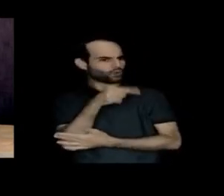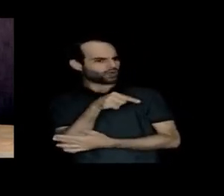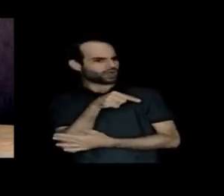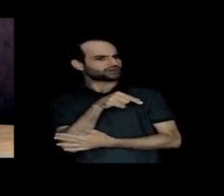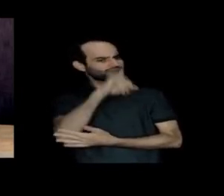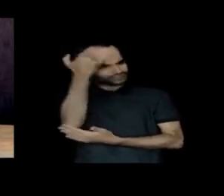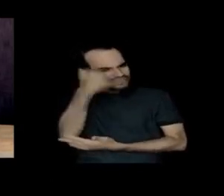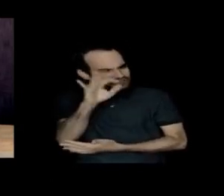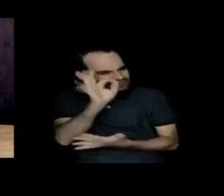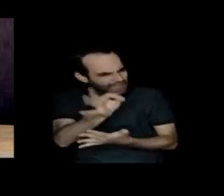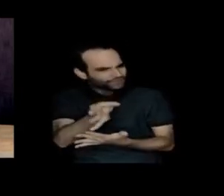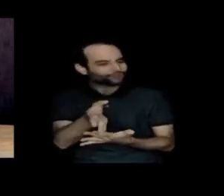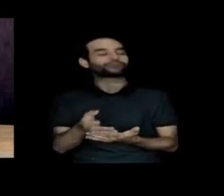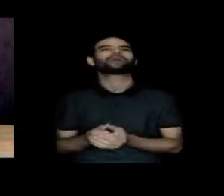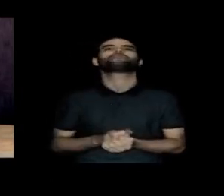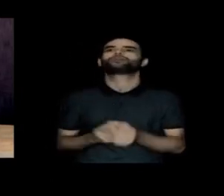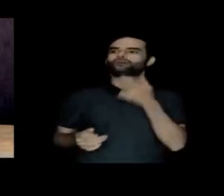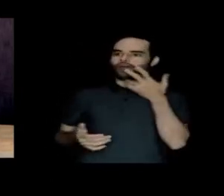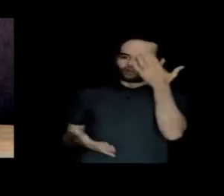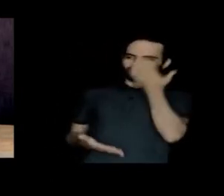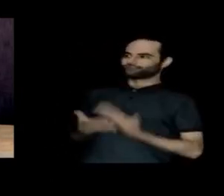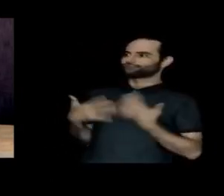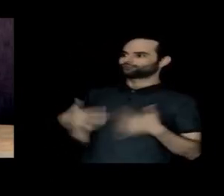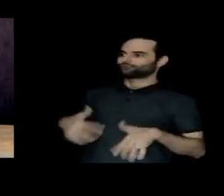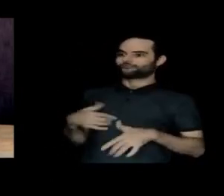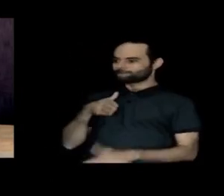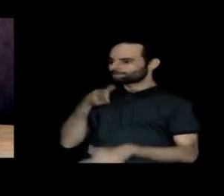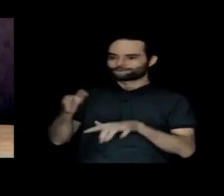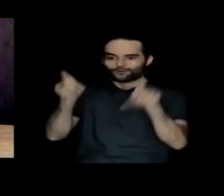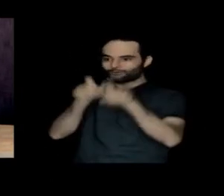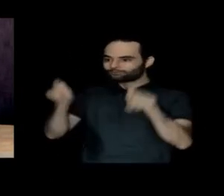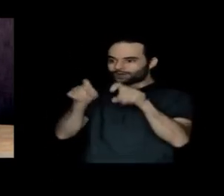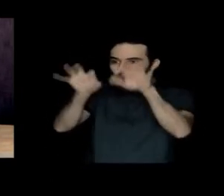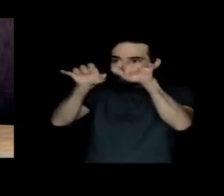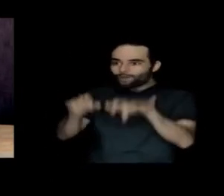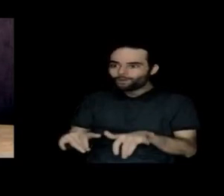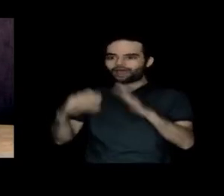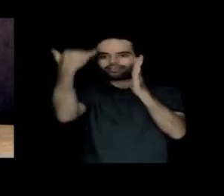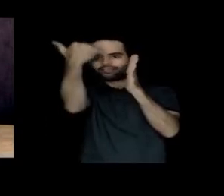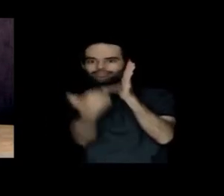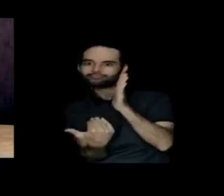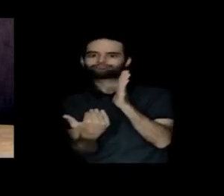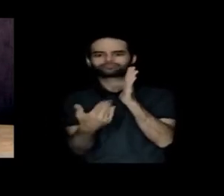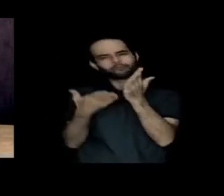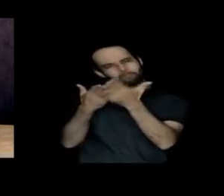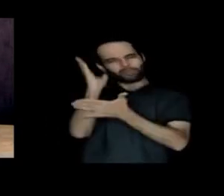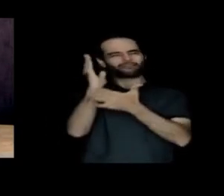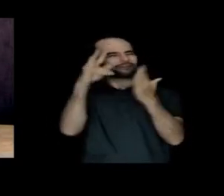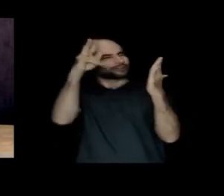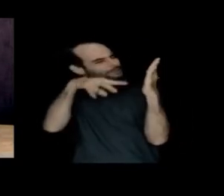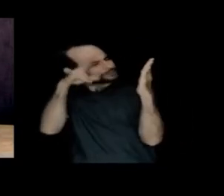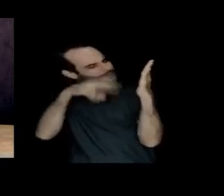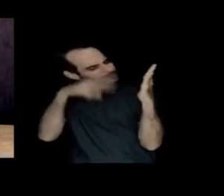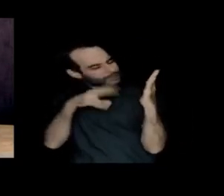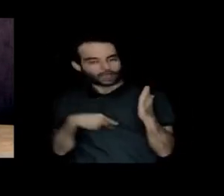UNEB. Será que é a mesma Janine? Eu falei, eu não acredito. Aí corri, abri o computador, fui olhar a lista de aprovados,